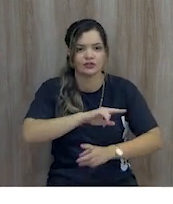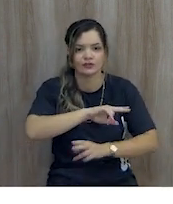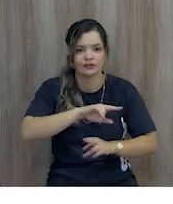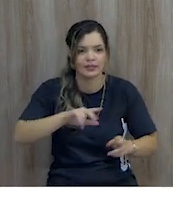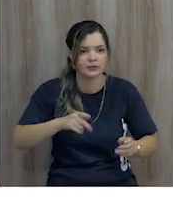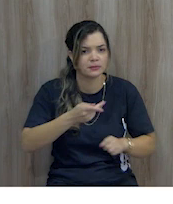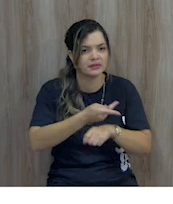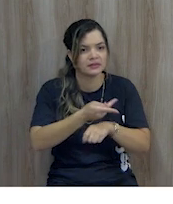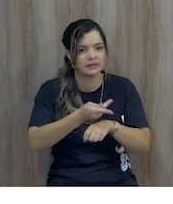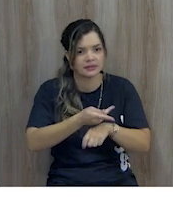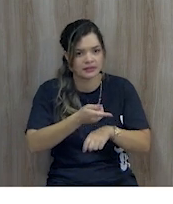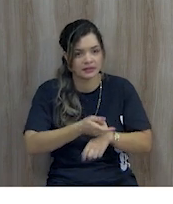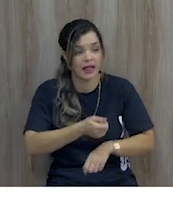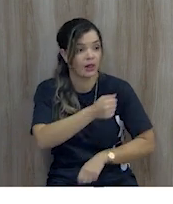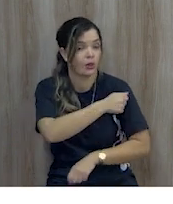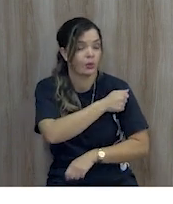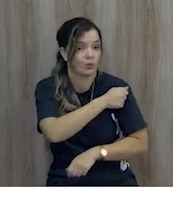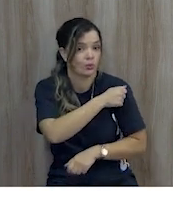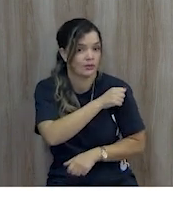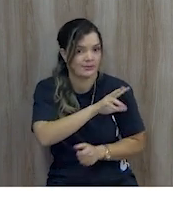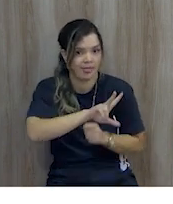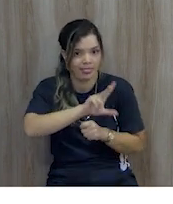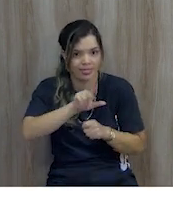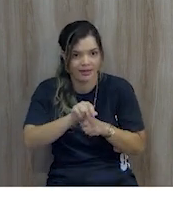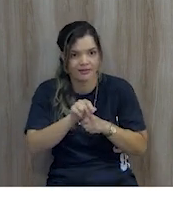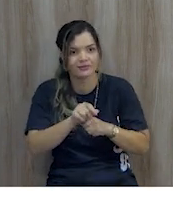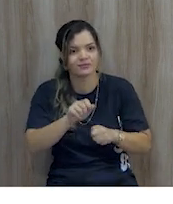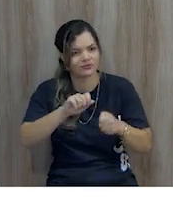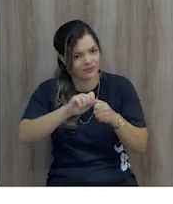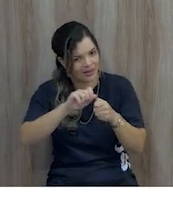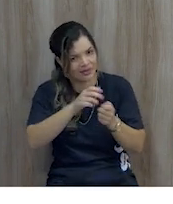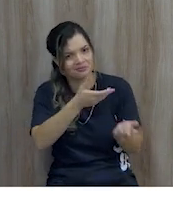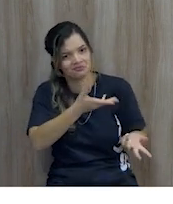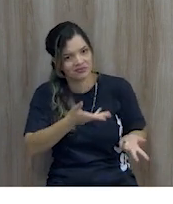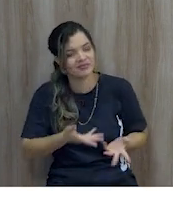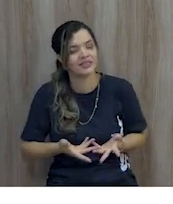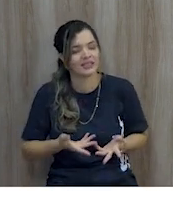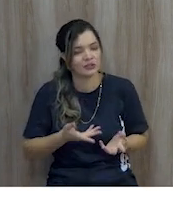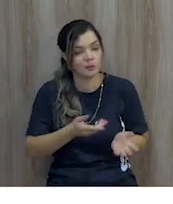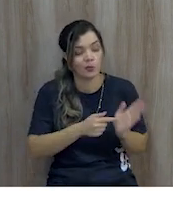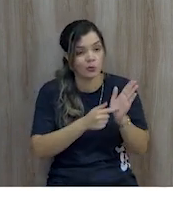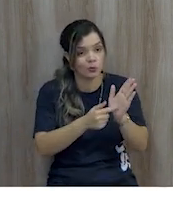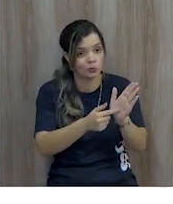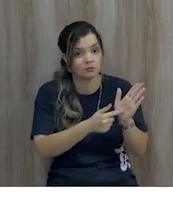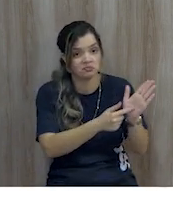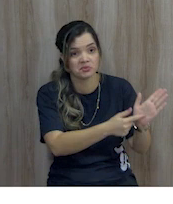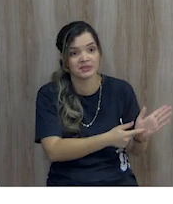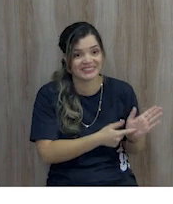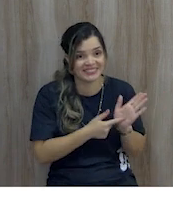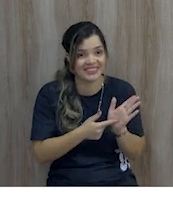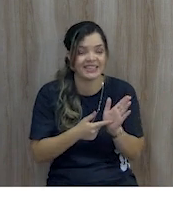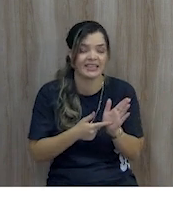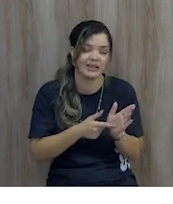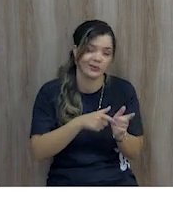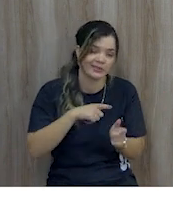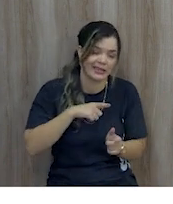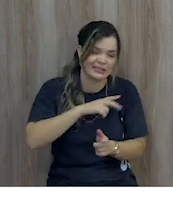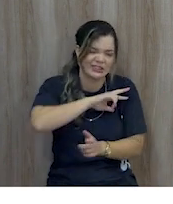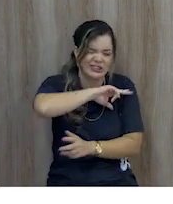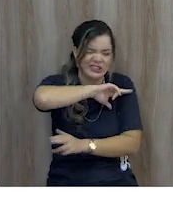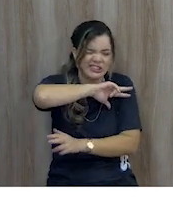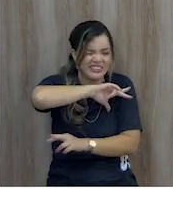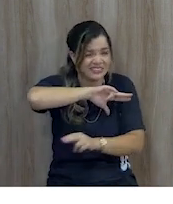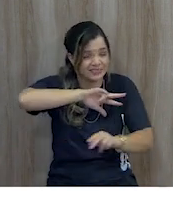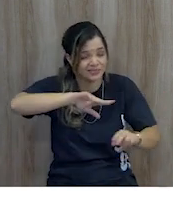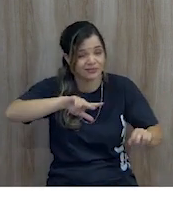no Senac pelos alunos. Então, é um curso de periodontia que a gente trata desde o básico até a parte de cirurgia plástica periodontal.